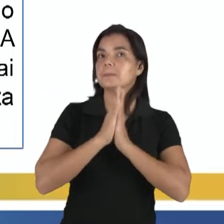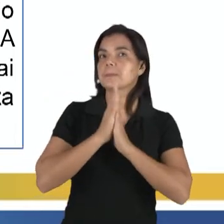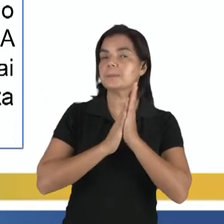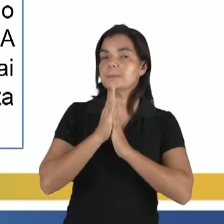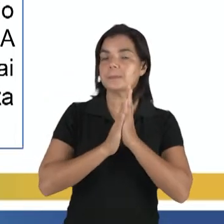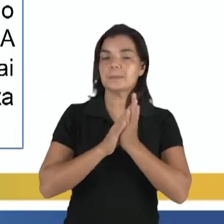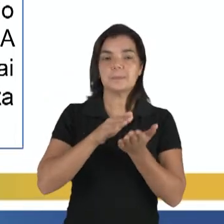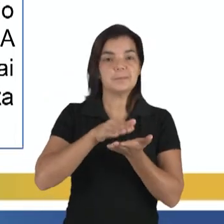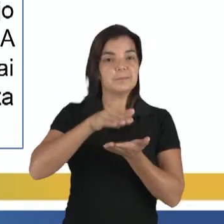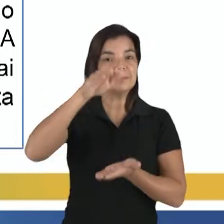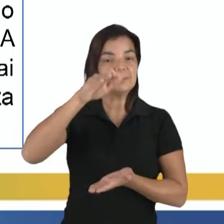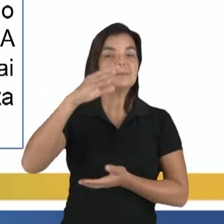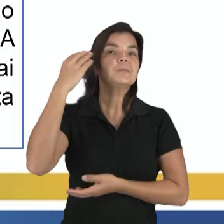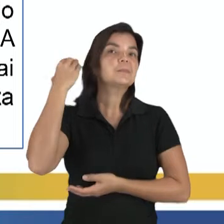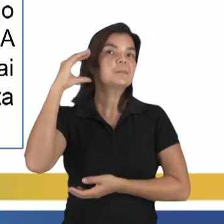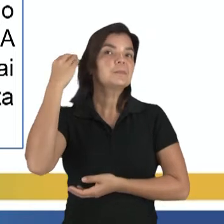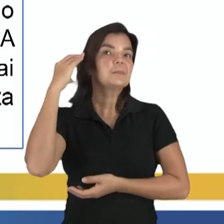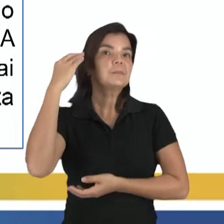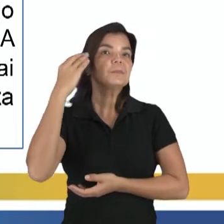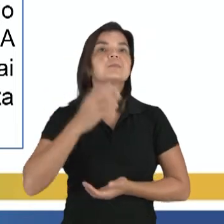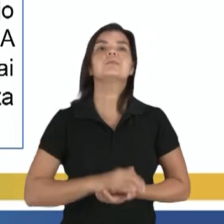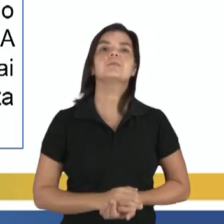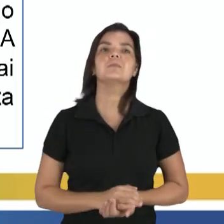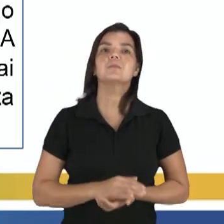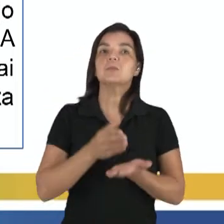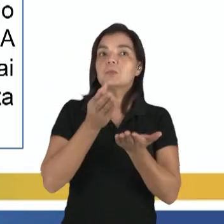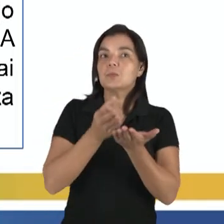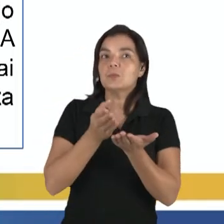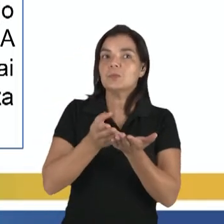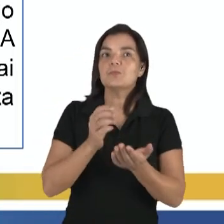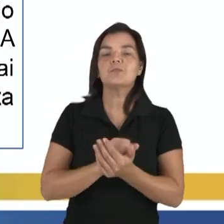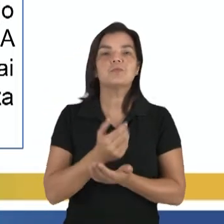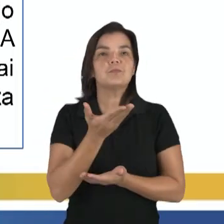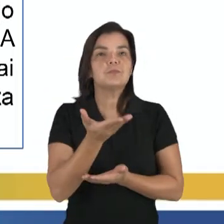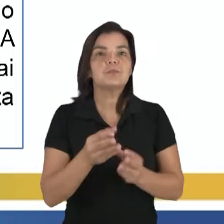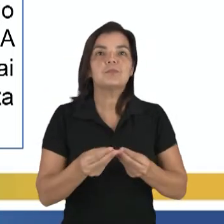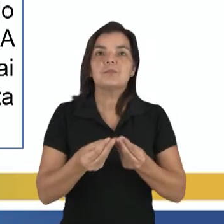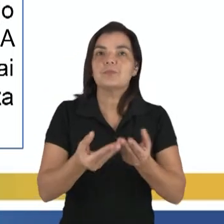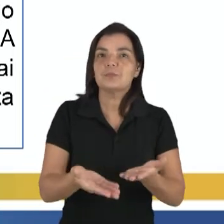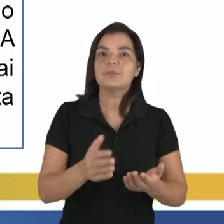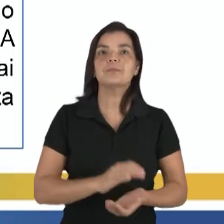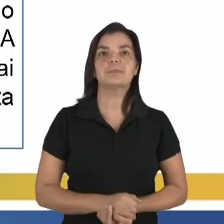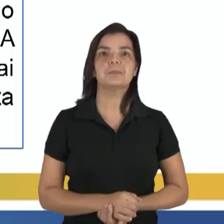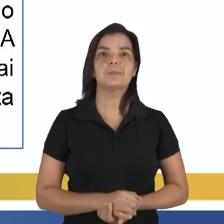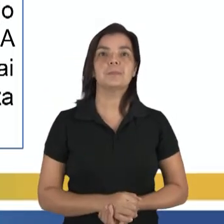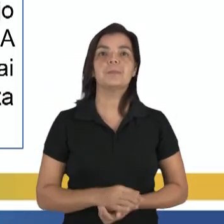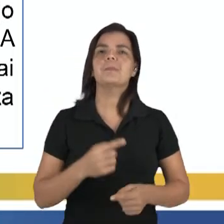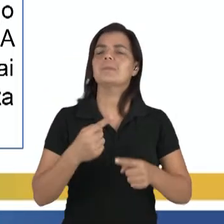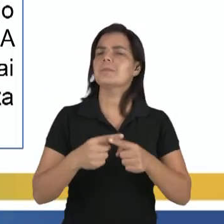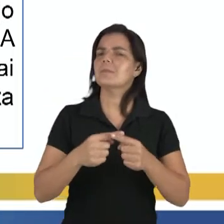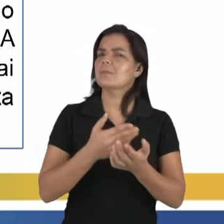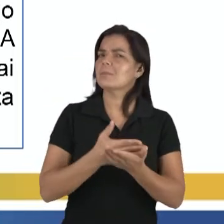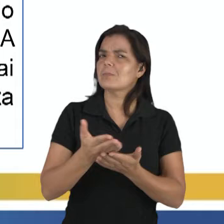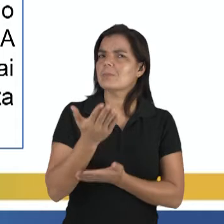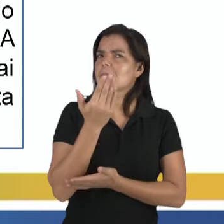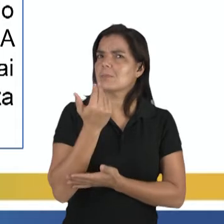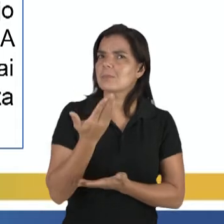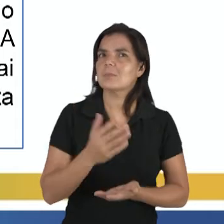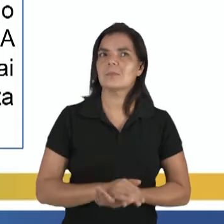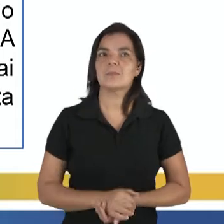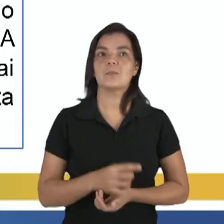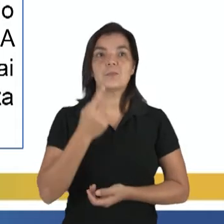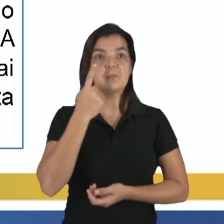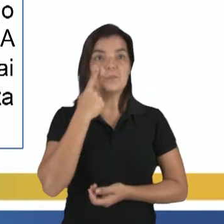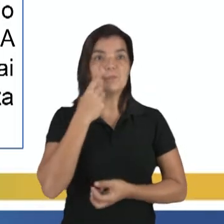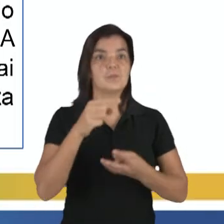sua expectativa, olha para a garrafa de Coca-Cola e o pratinho que o garçom deixou à sua frente. Por que não começa a